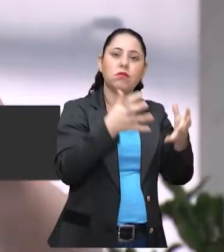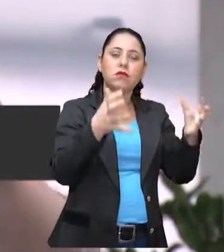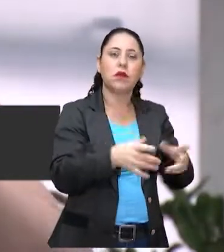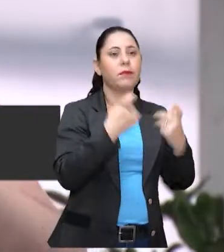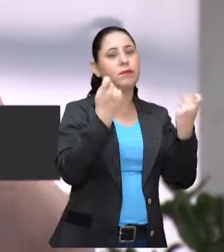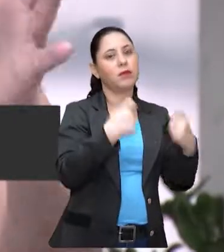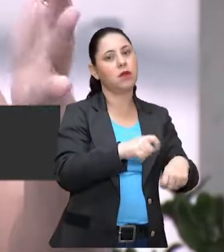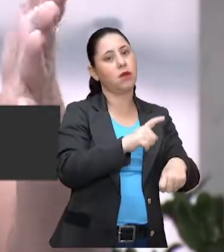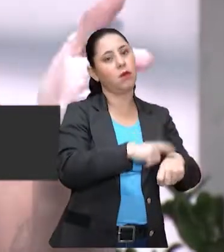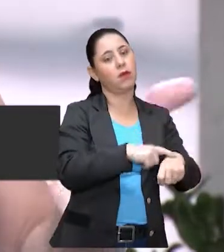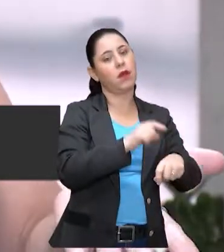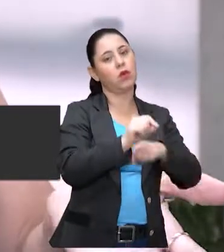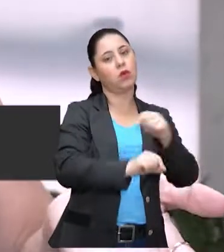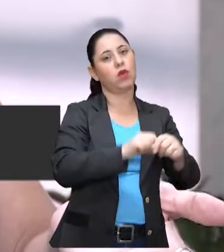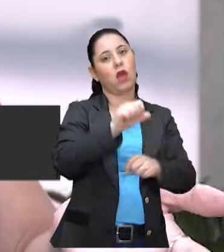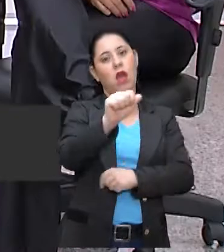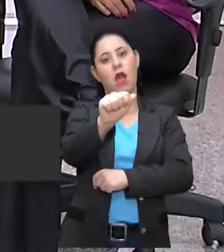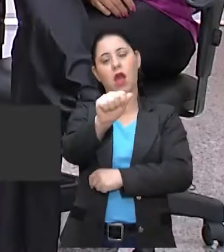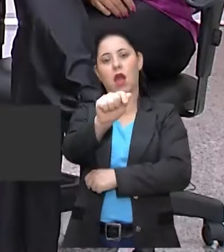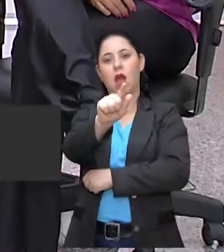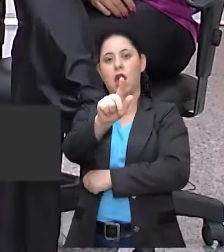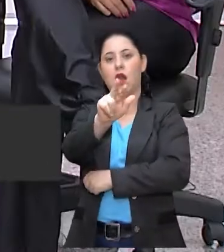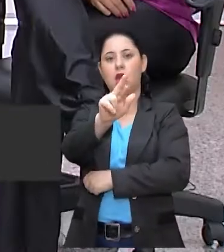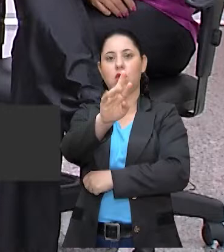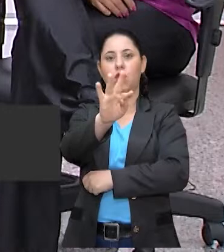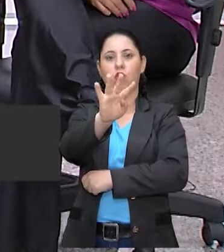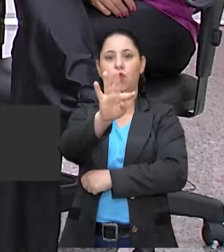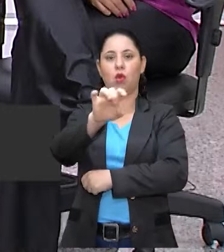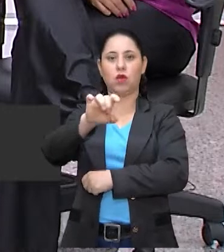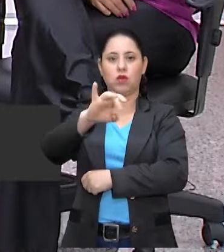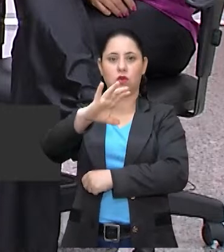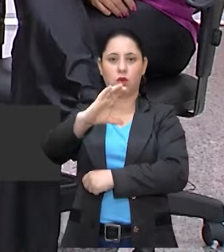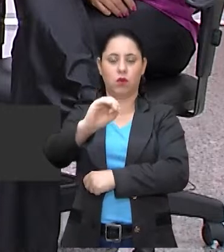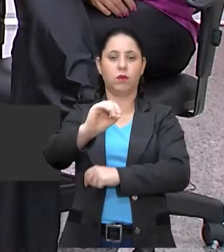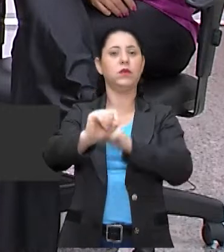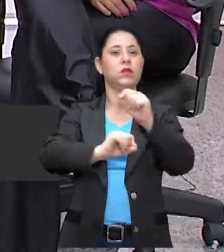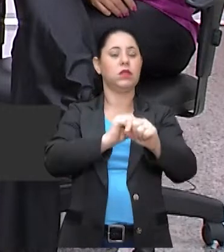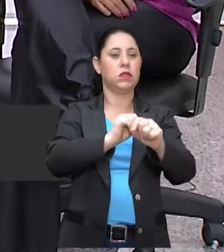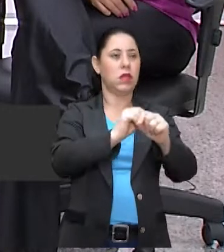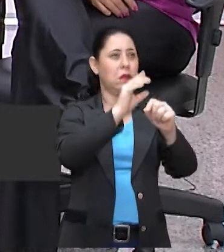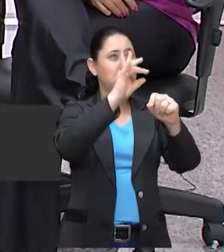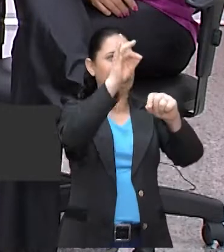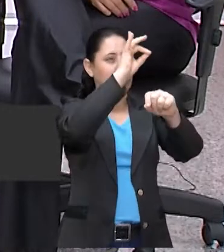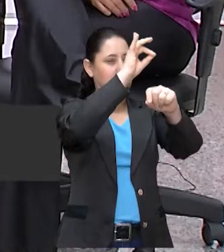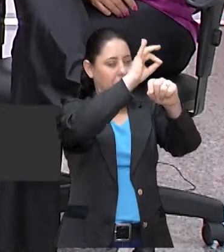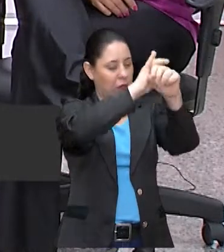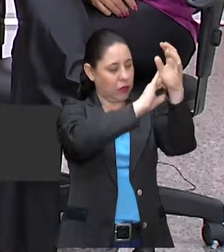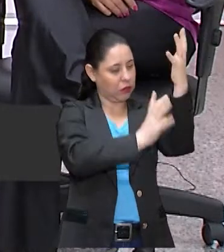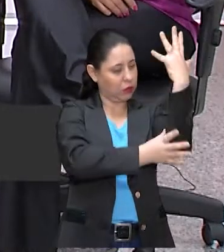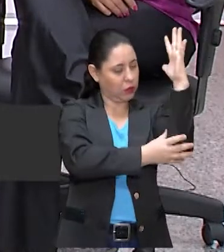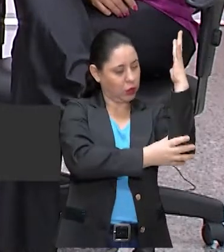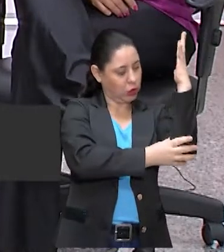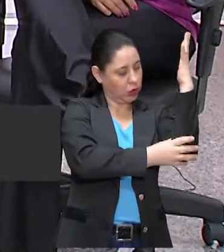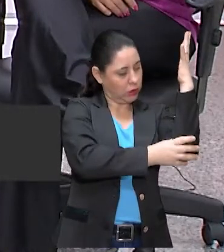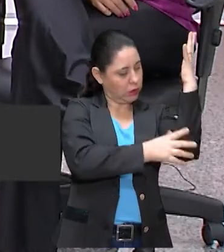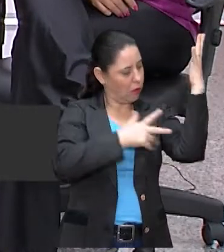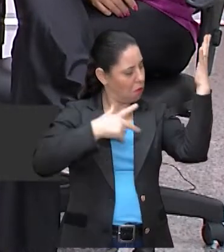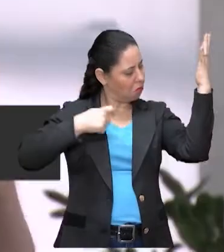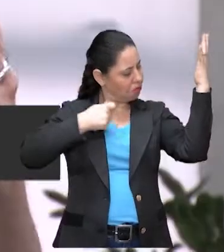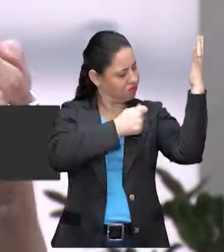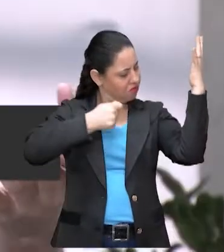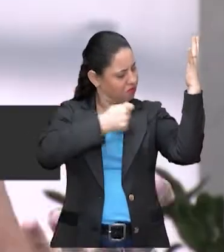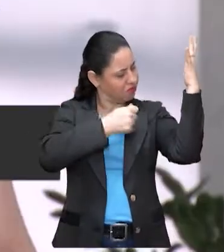para poder eliminar as pragas. Para não perder a natureza dele. É bichinho, para a gente de repente é praga. Muito